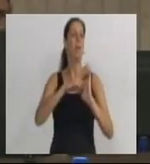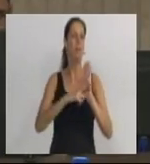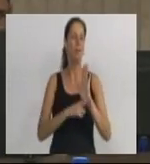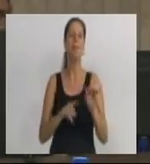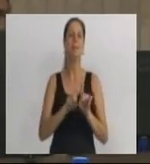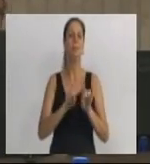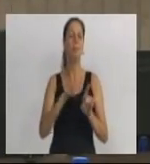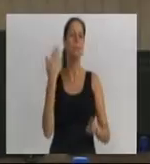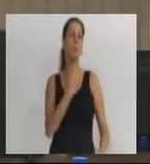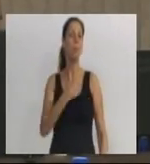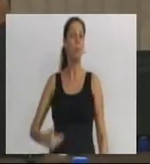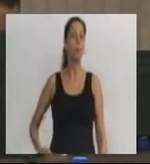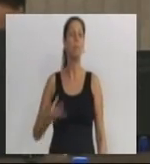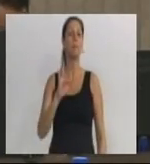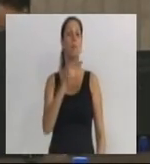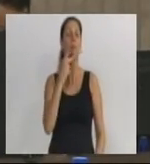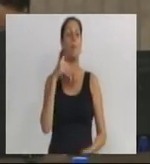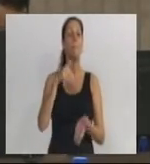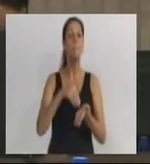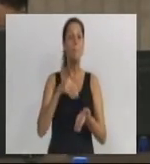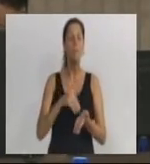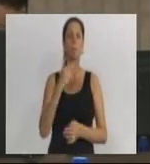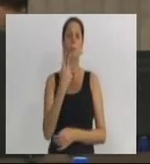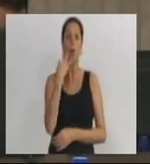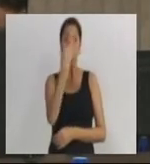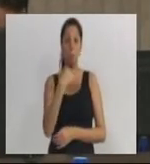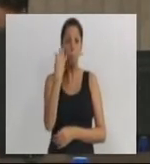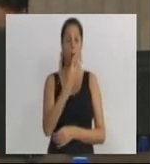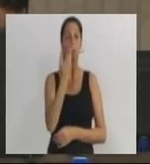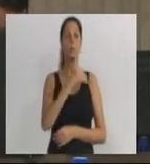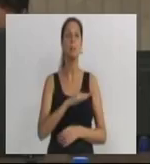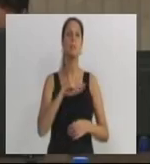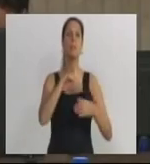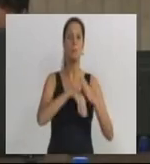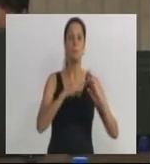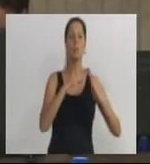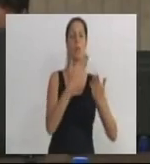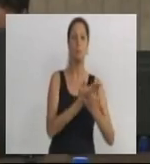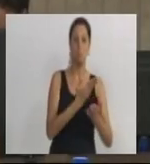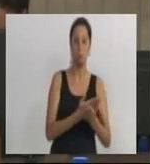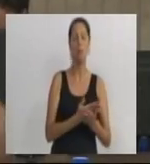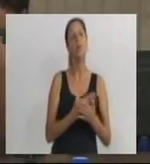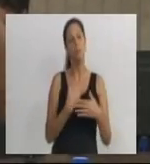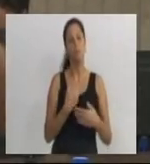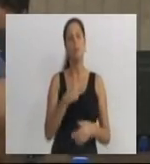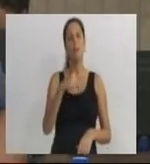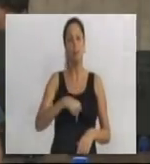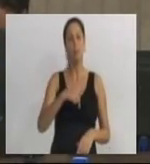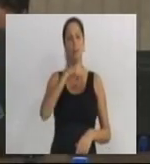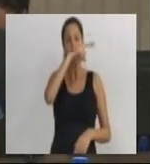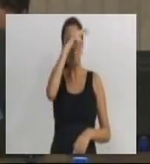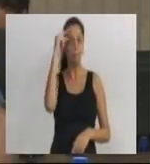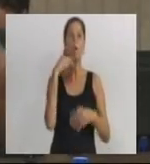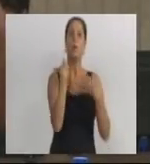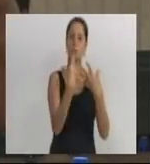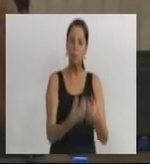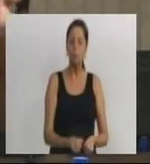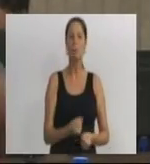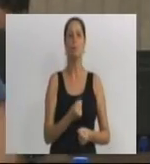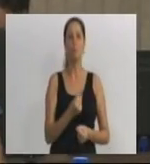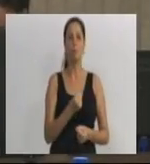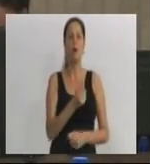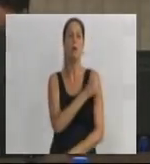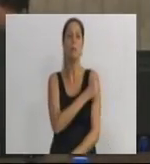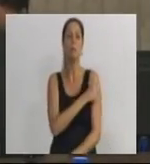claro que era no mínimo 4 horas, e o governo municipal do Blumenau optou pelo mínimo, em vez de o tempo integral das crianças aqui na creche. Aí maquiaram